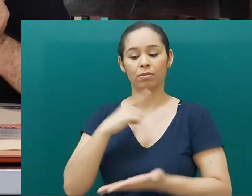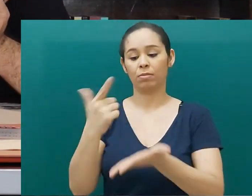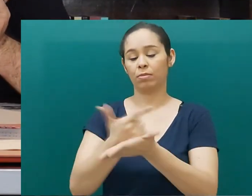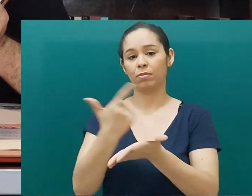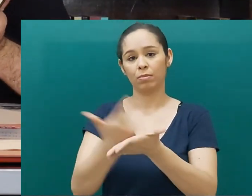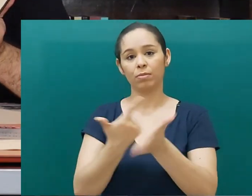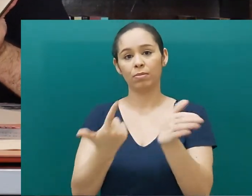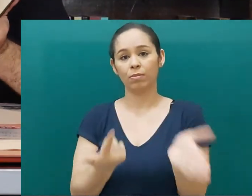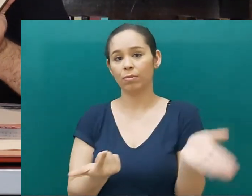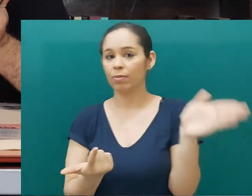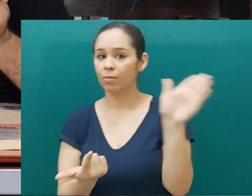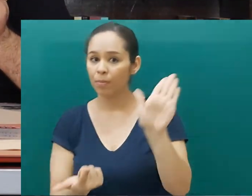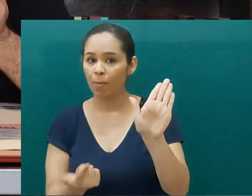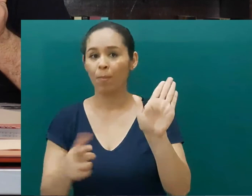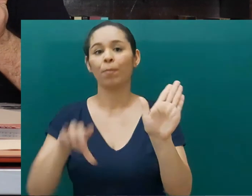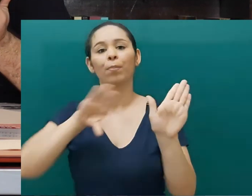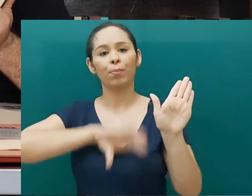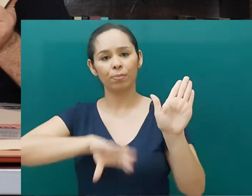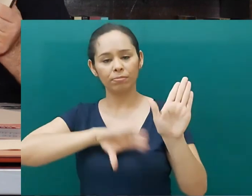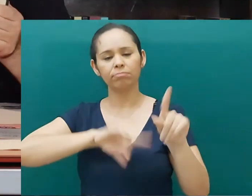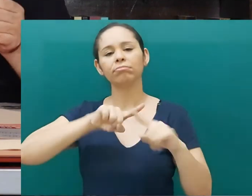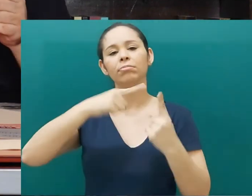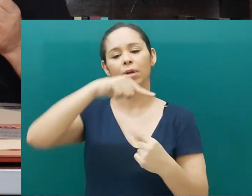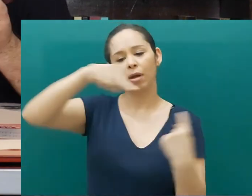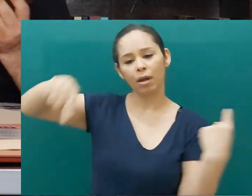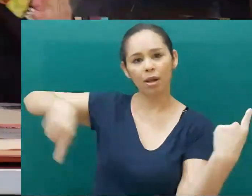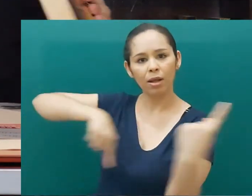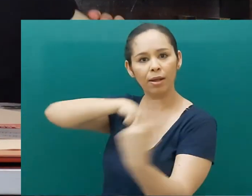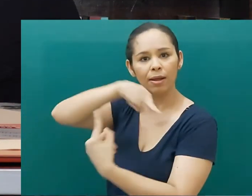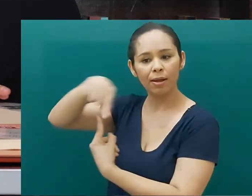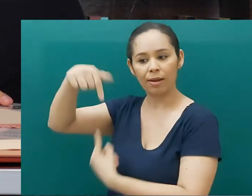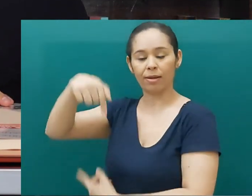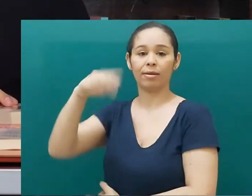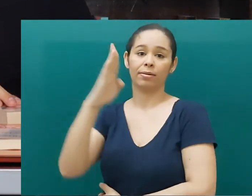uma edição portuguesa, mas ela está circulando aqui no Brasil.